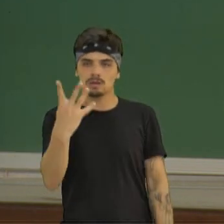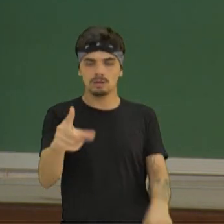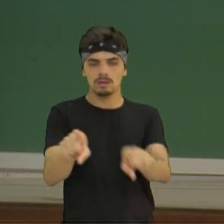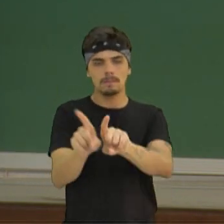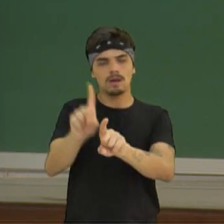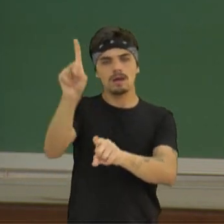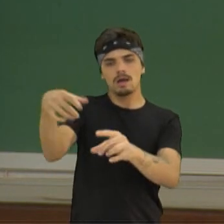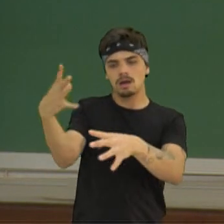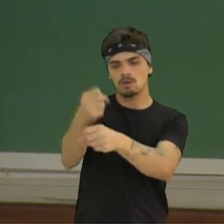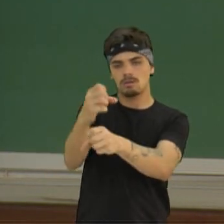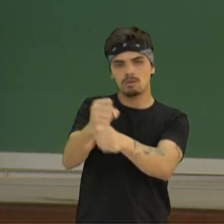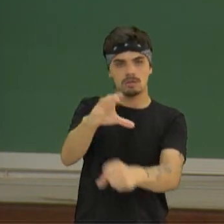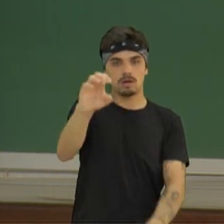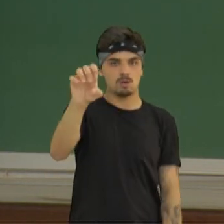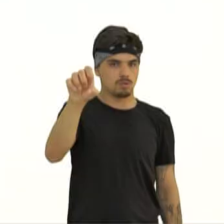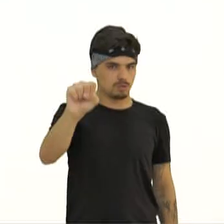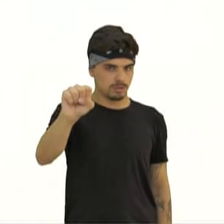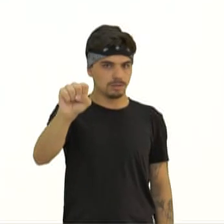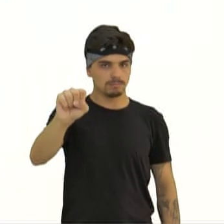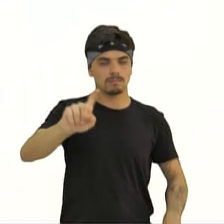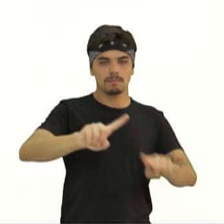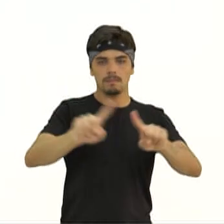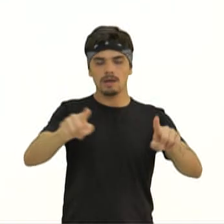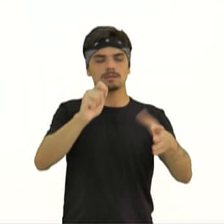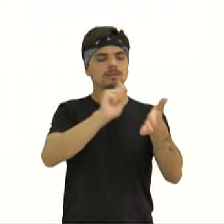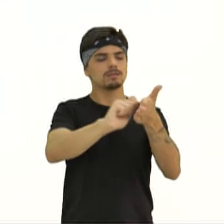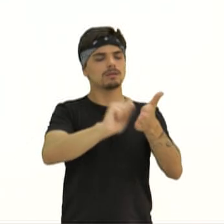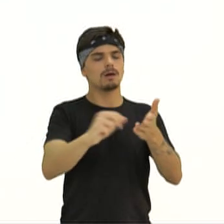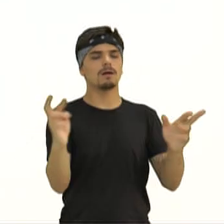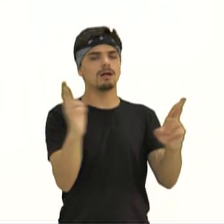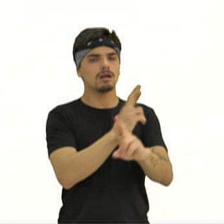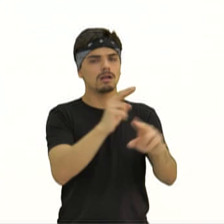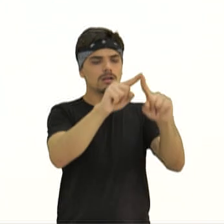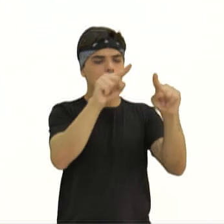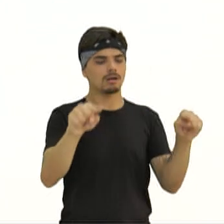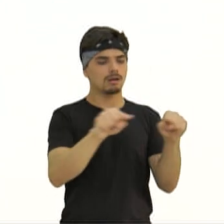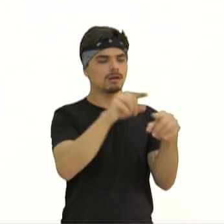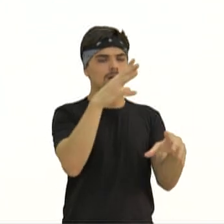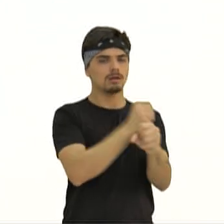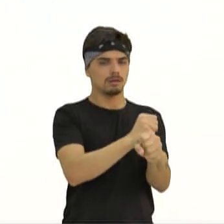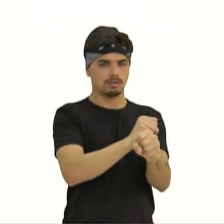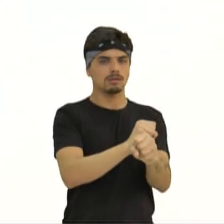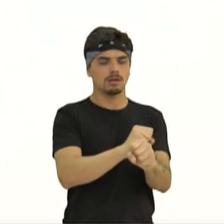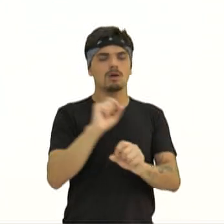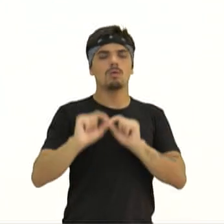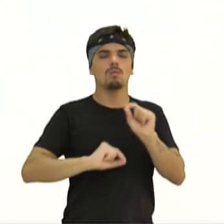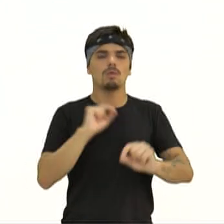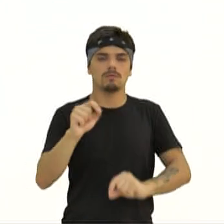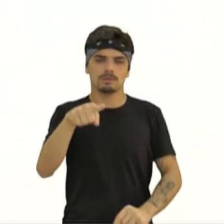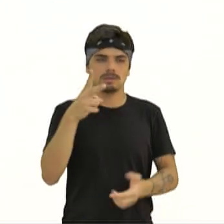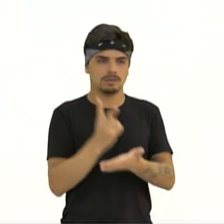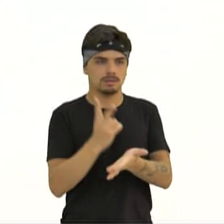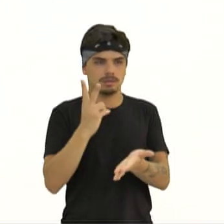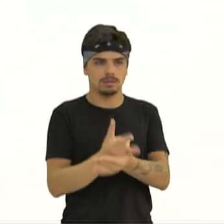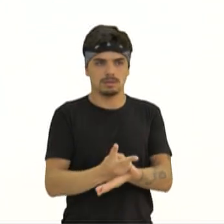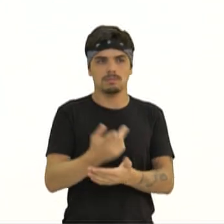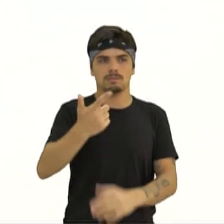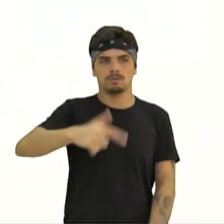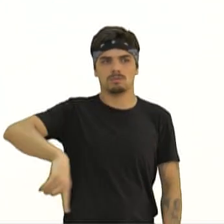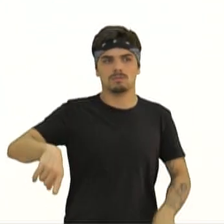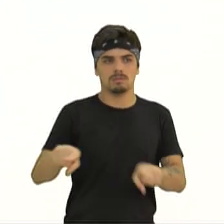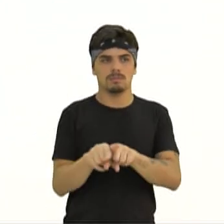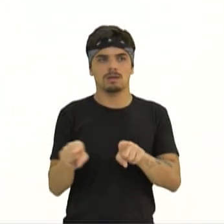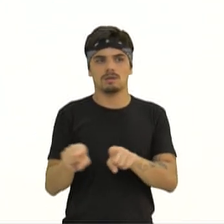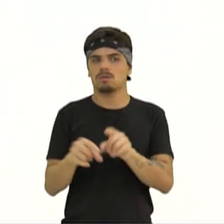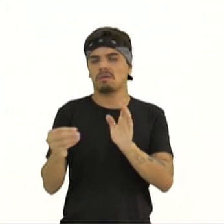é para calcular o cosseno. Escreve sempre a relação trigonométrica fundamental, né? Para você não ficar na dúvida, não começa colocando